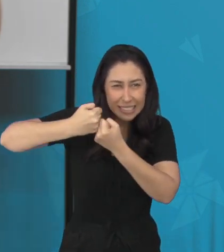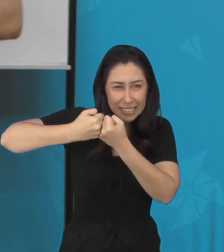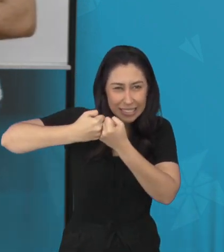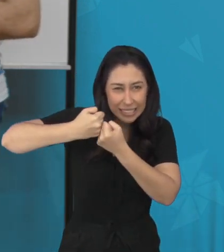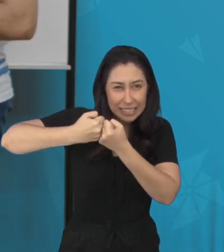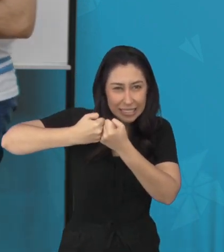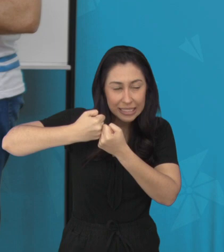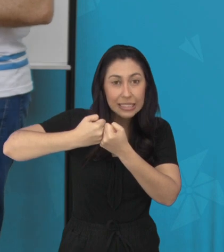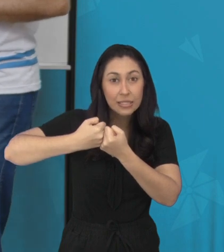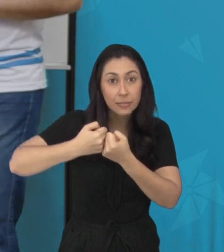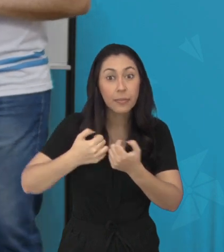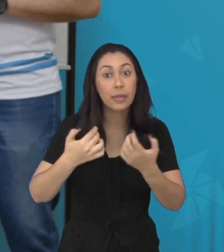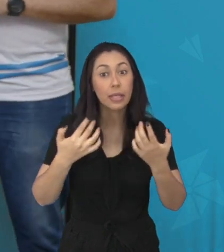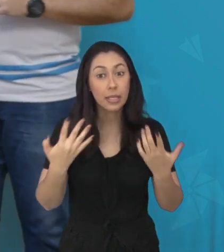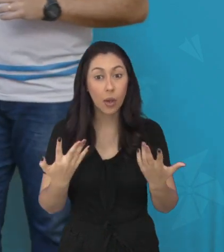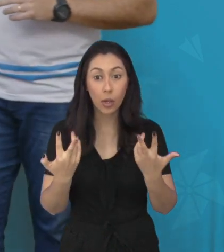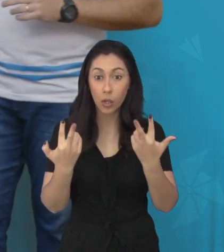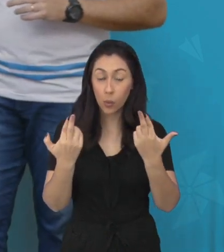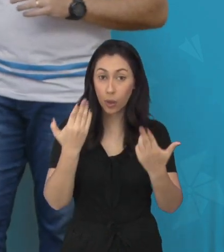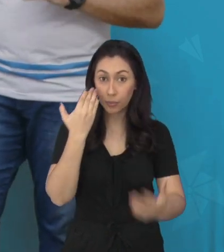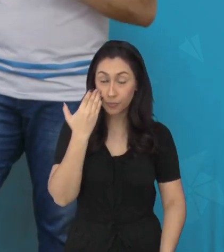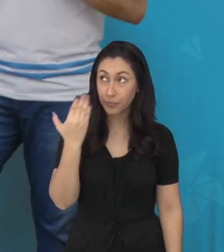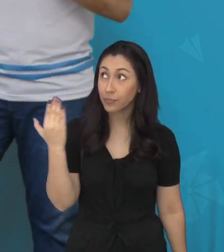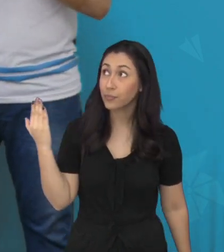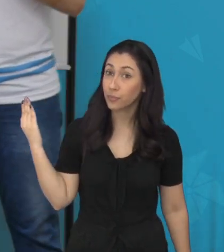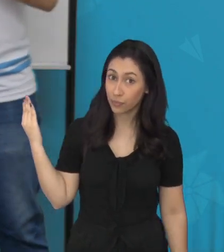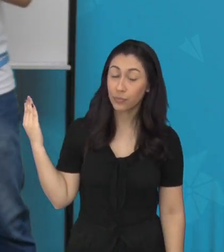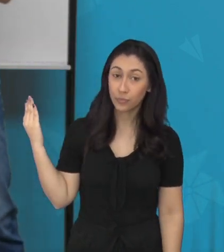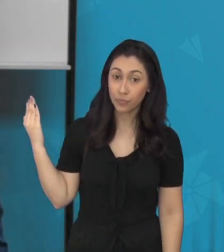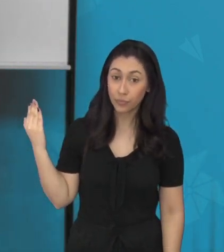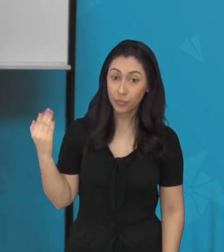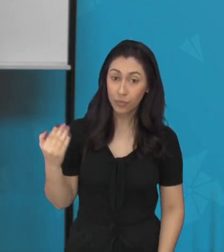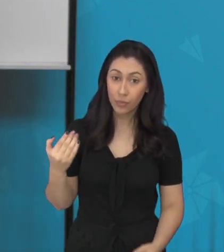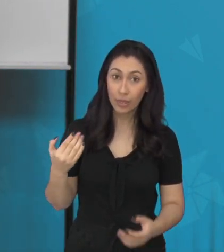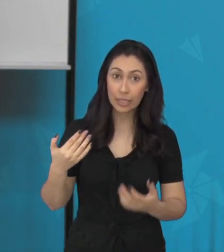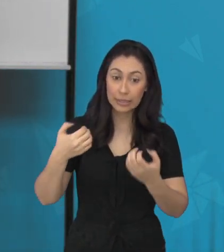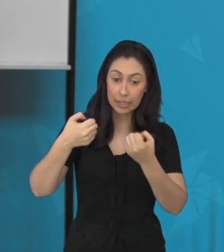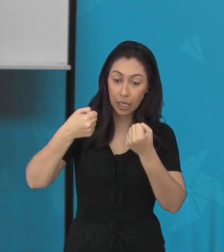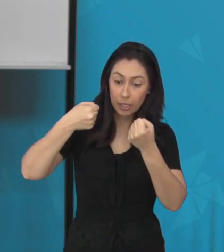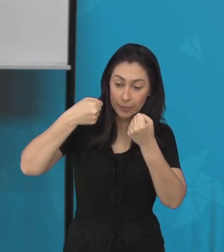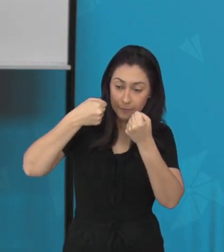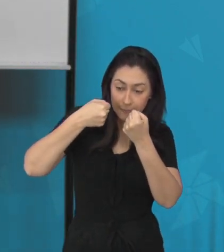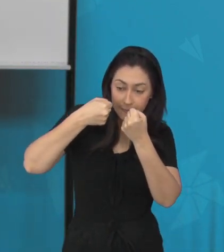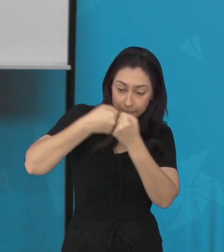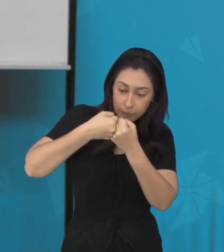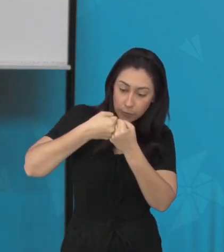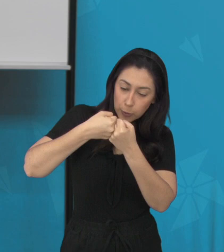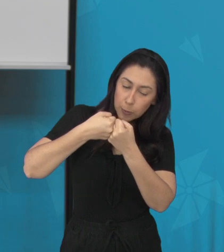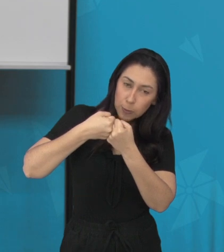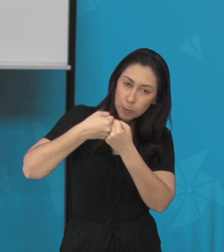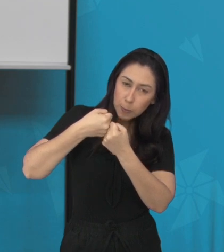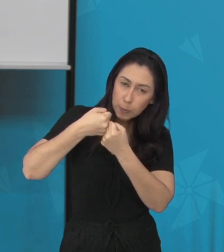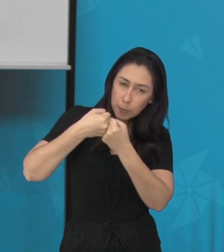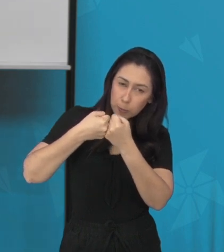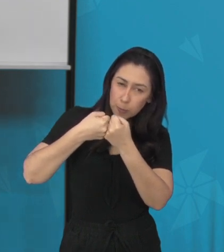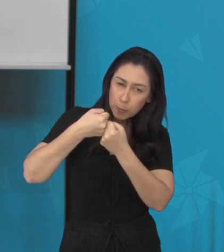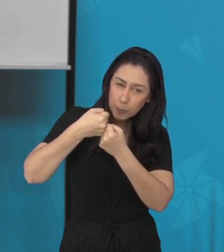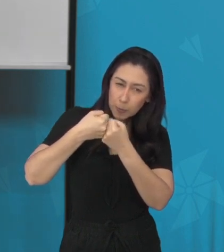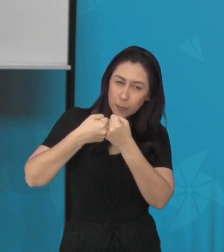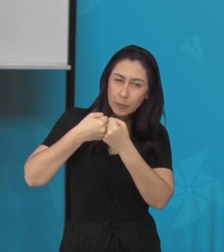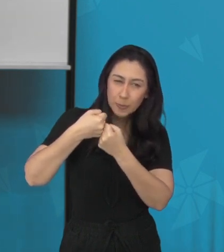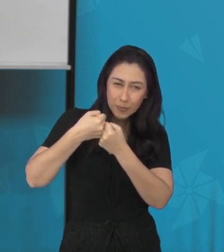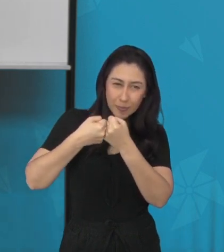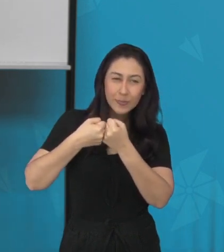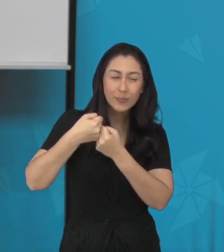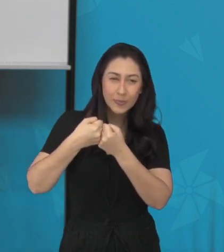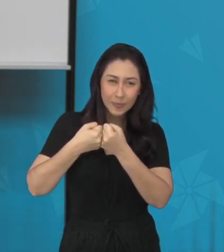Dessa forma, conforme está nessa figura aqui, ó, a interação desses defeitos, desses picos e vales, gera